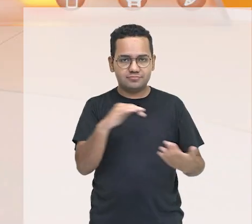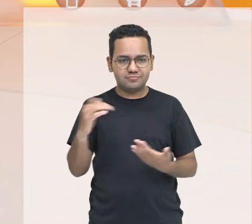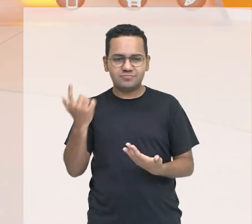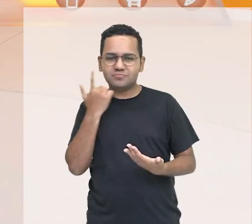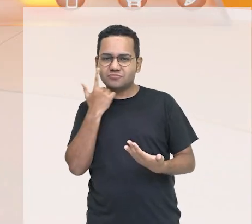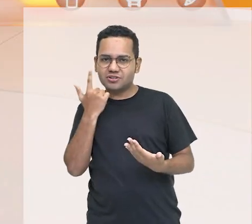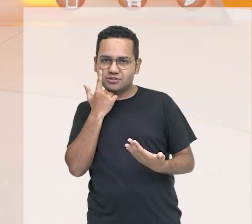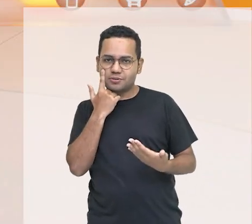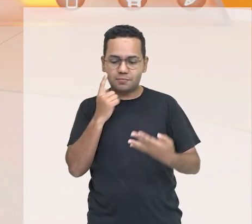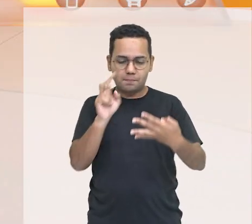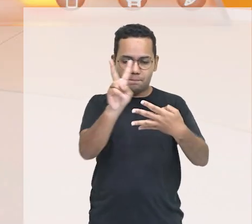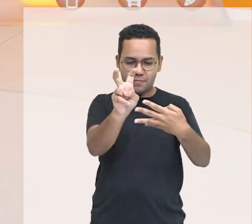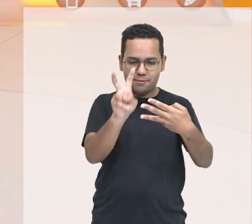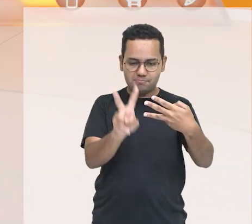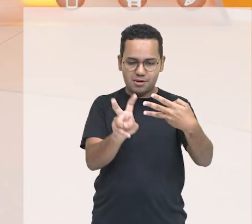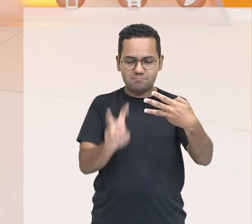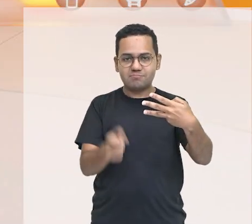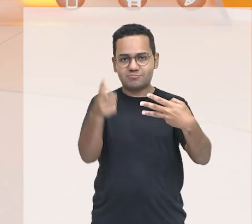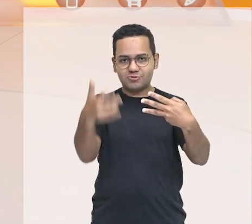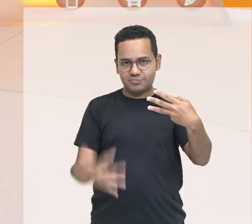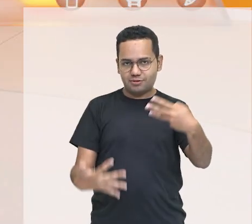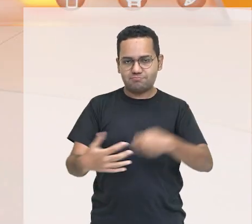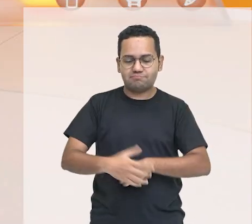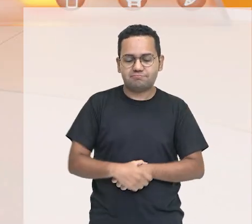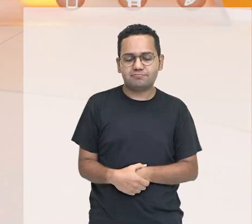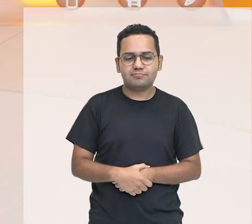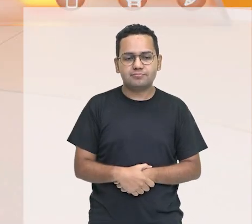ver cada um detalhadamente.